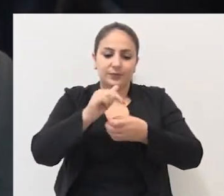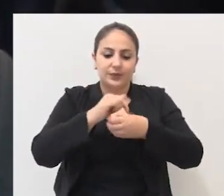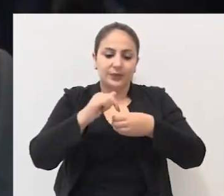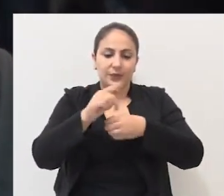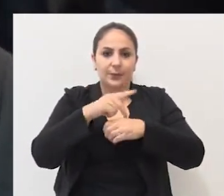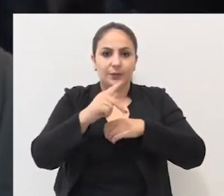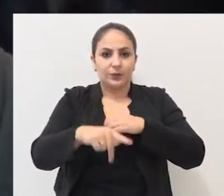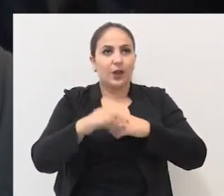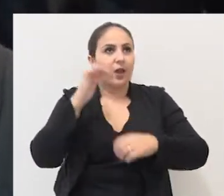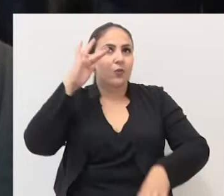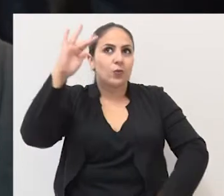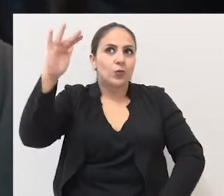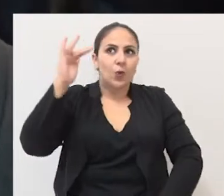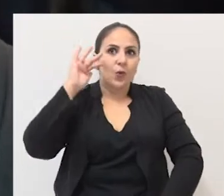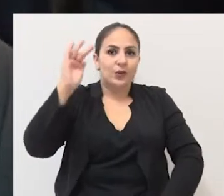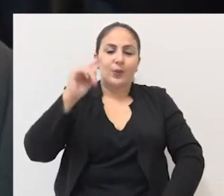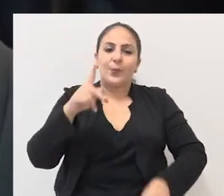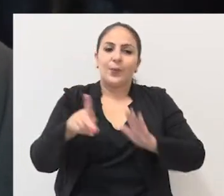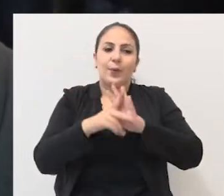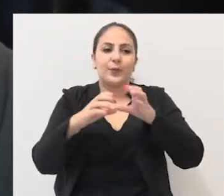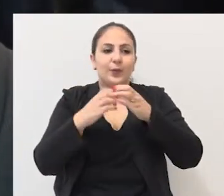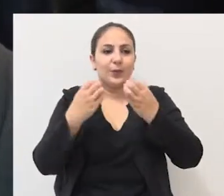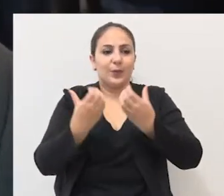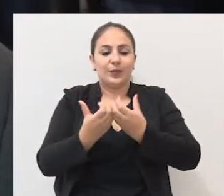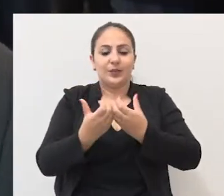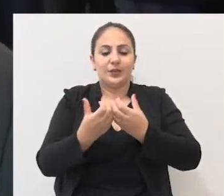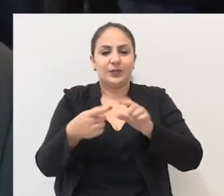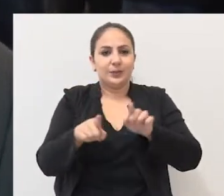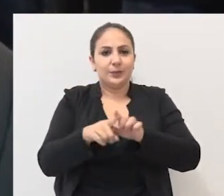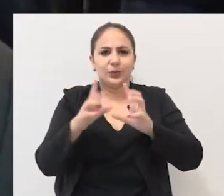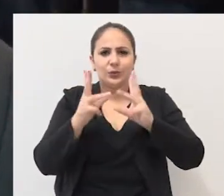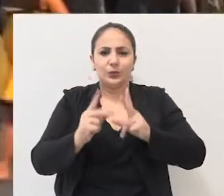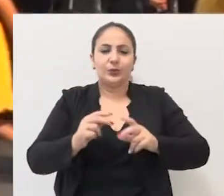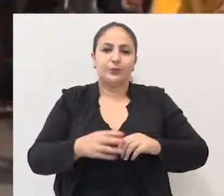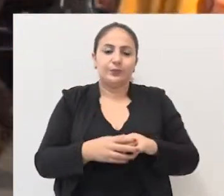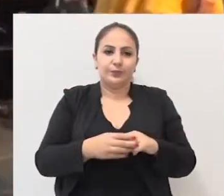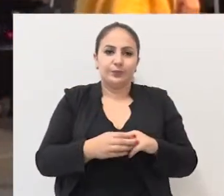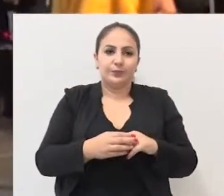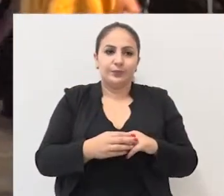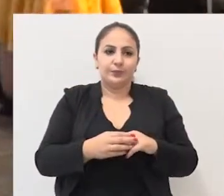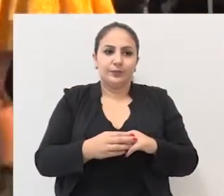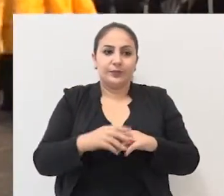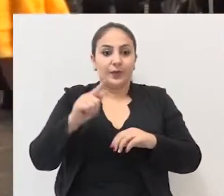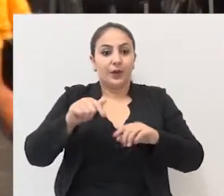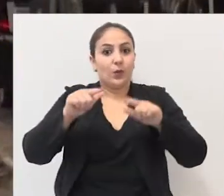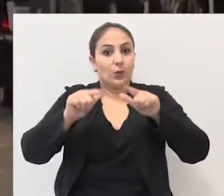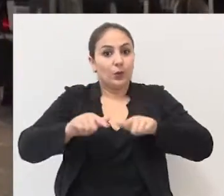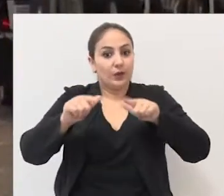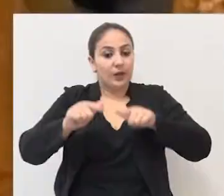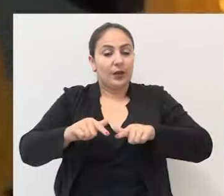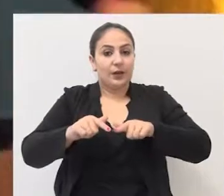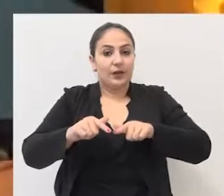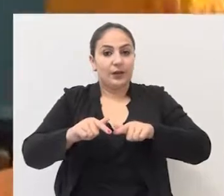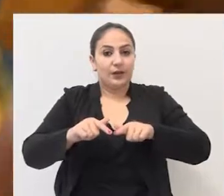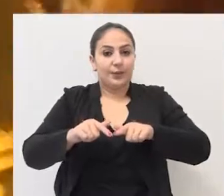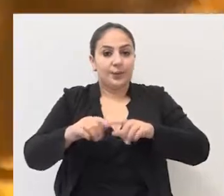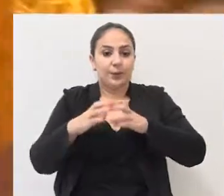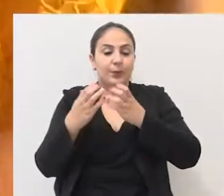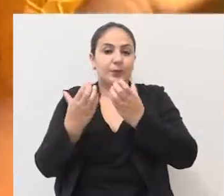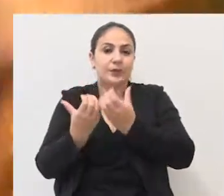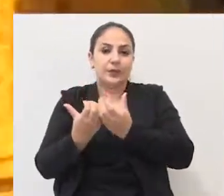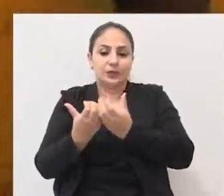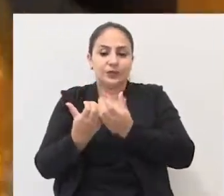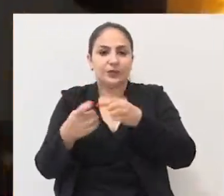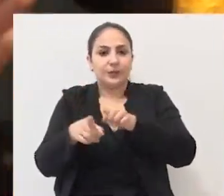cidade. É um sonho da comunidade e com certeza dos investidores. É um espaço a mais, um local a mais para a